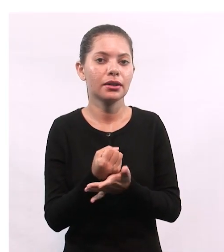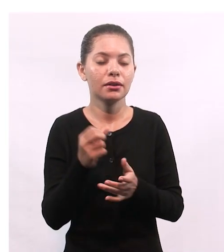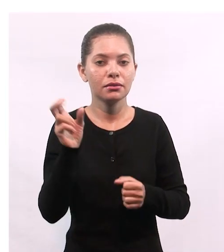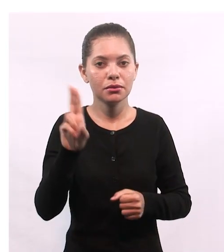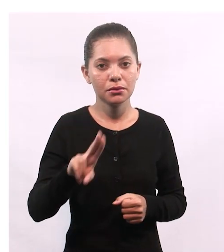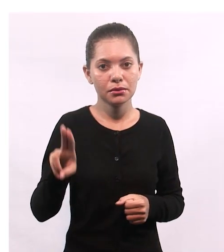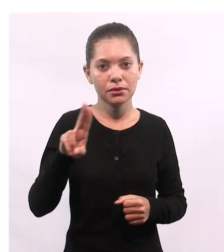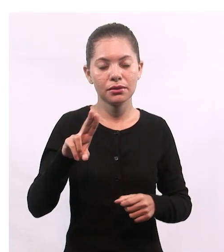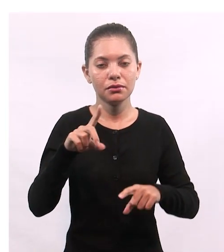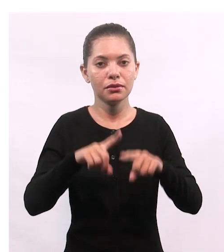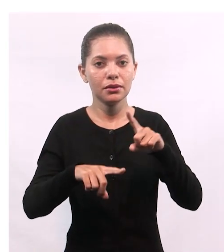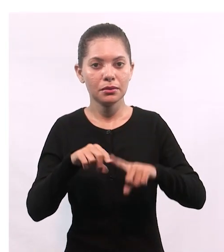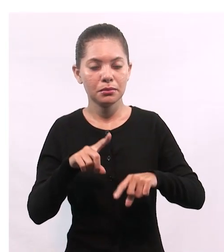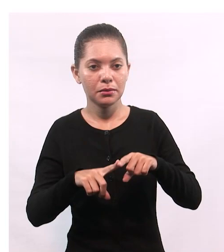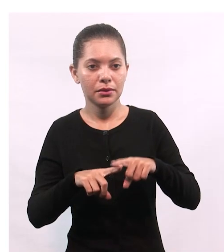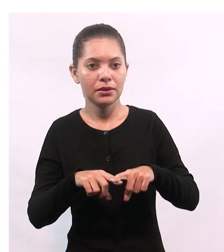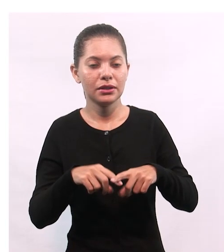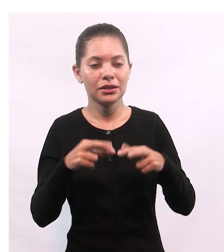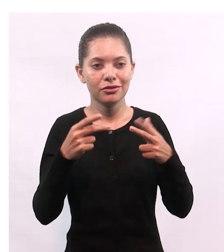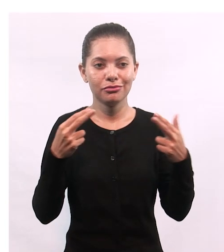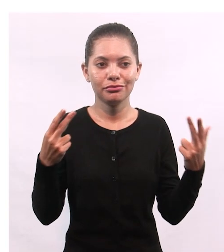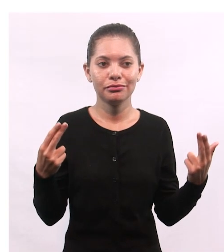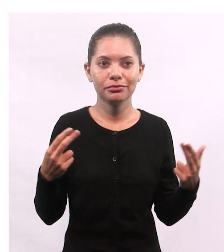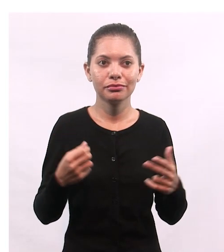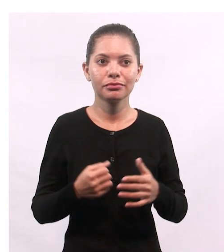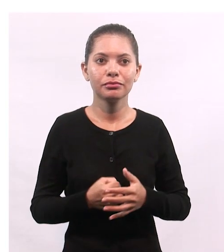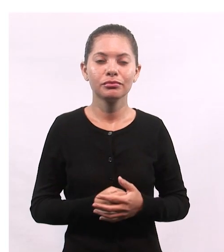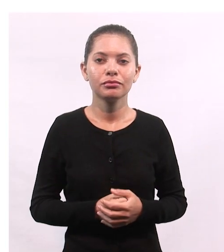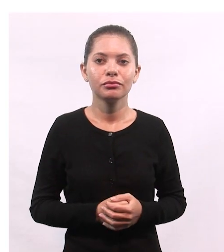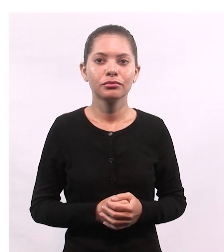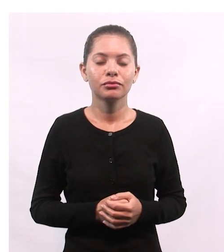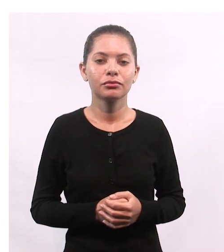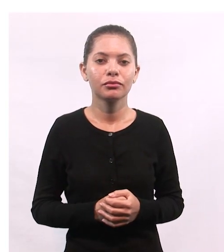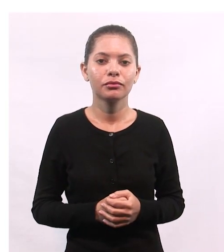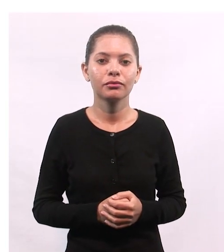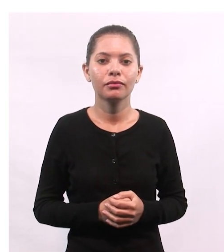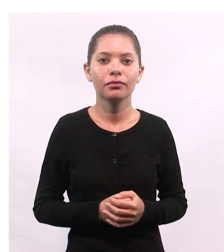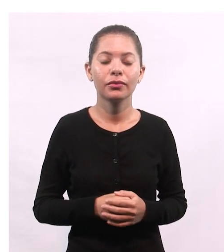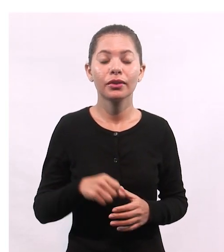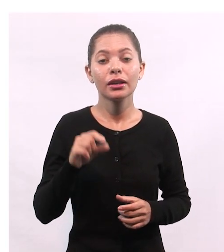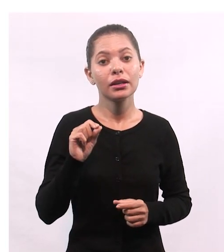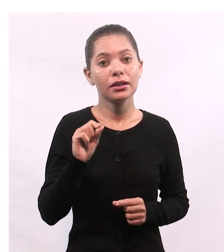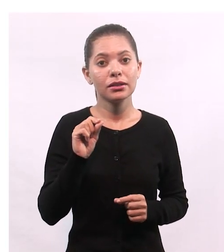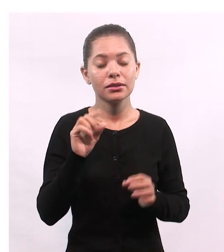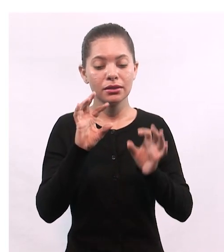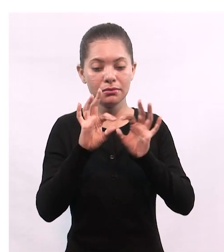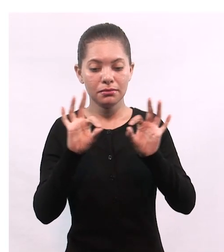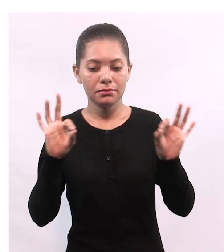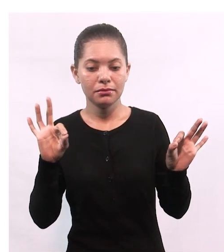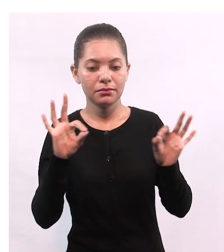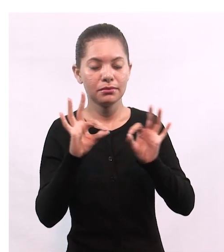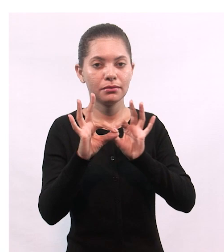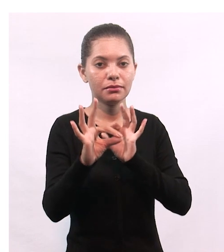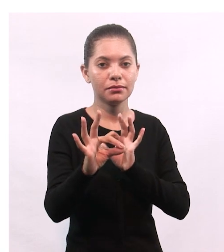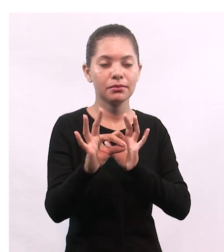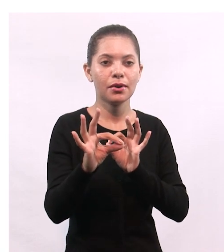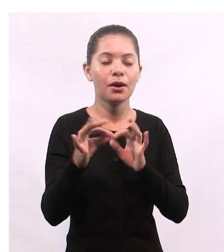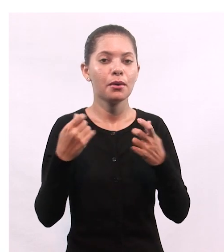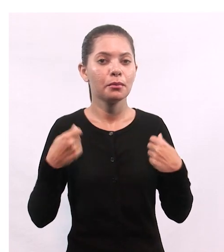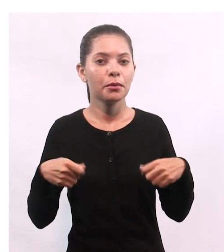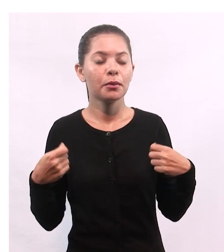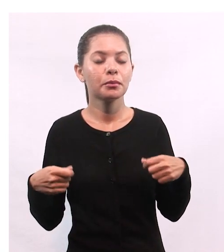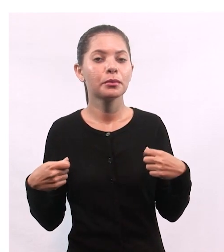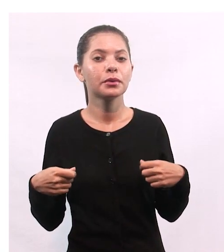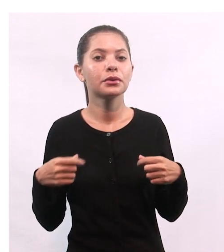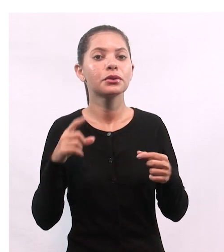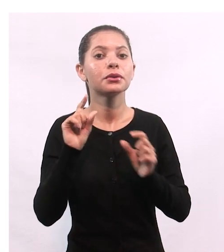eu vou usar ferramentas de medidas diferentes. E essa mensuração vai